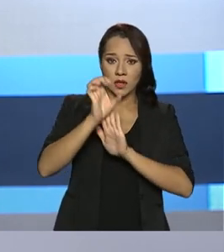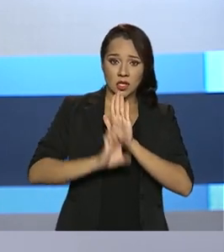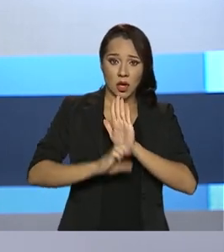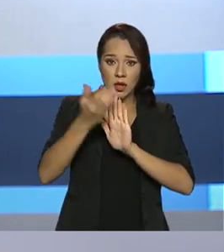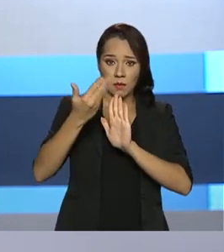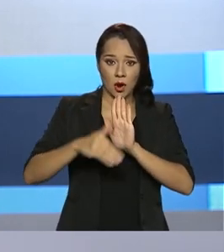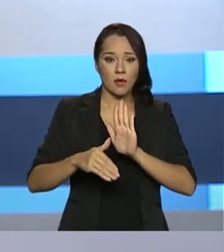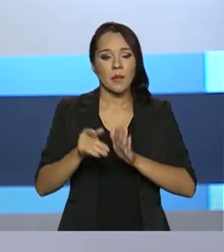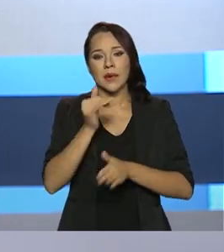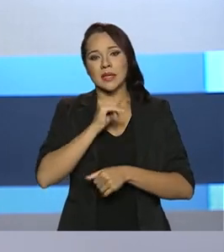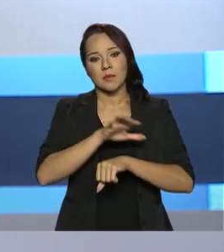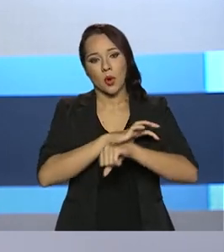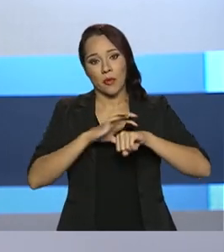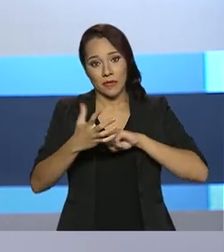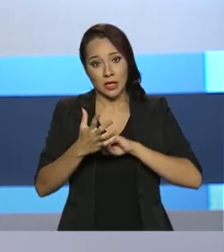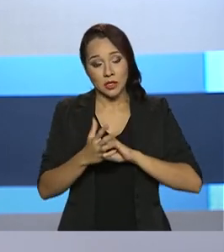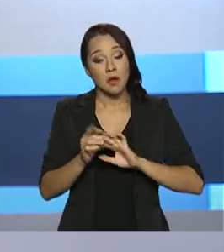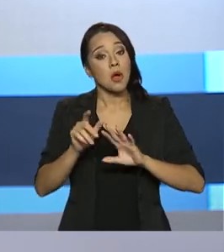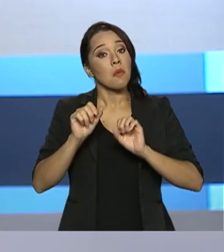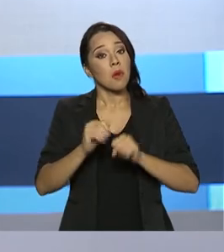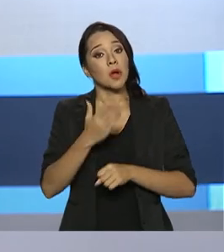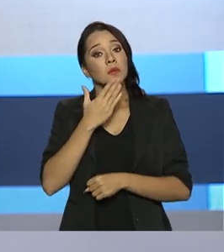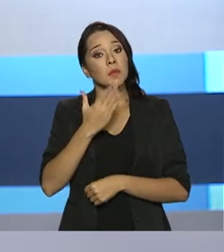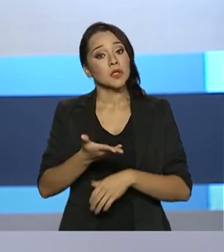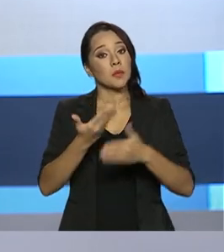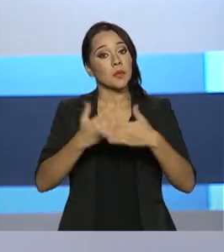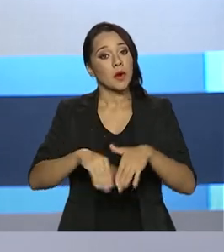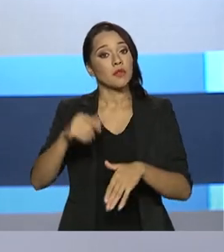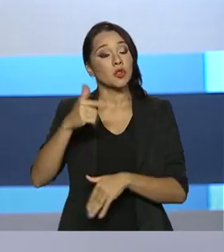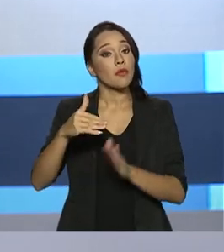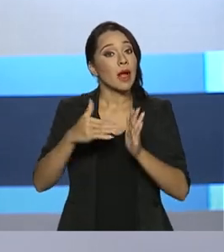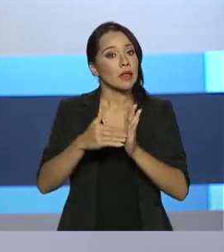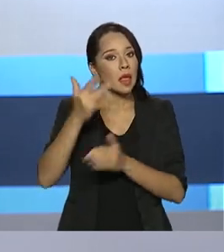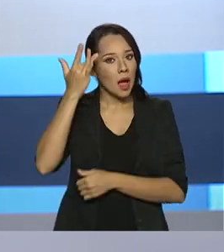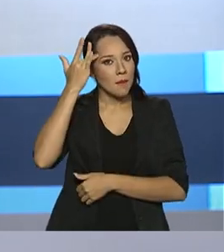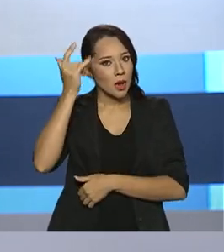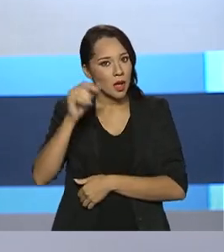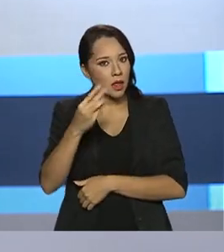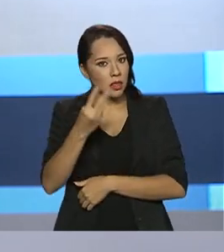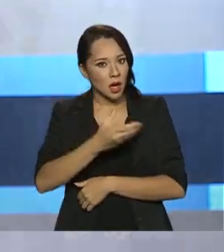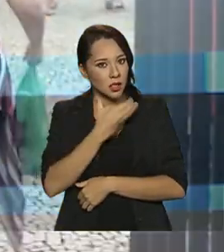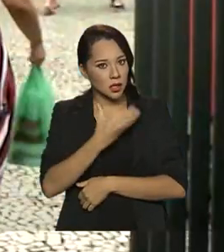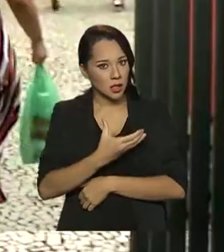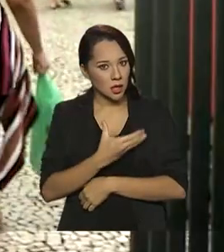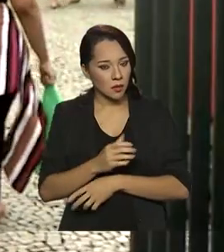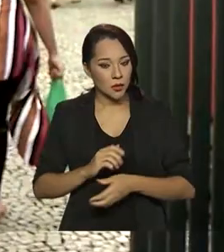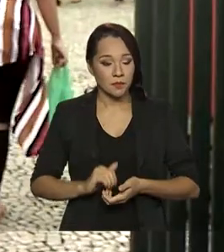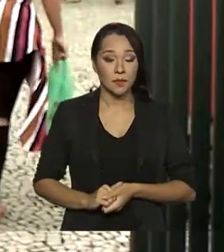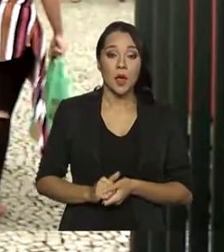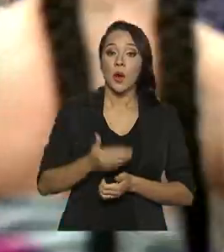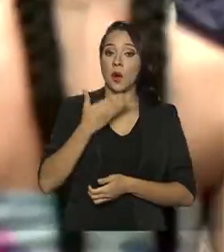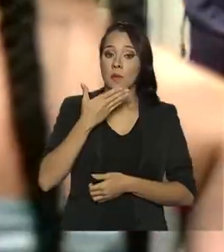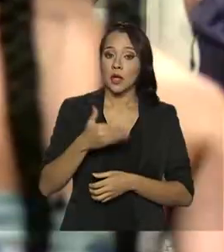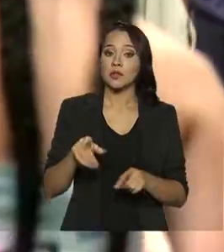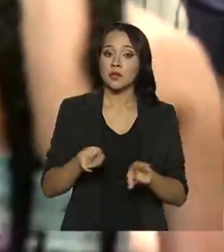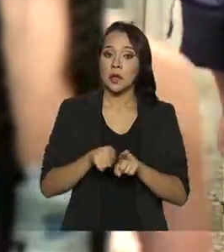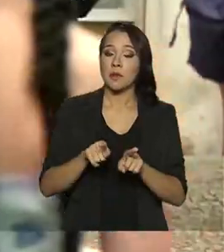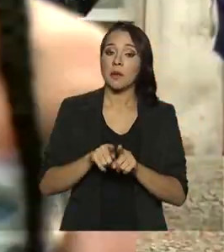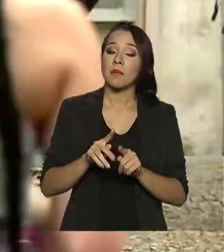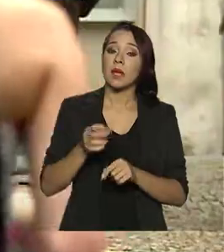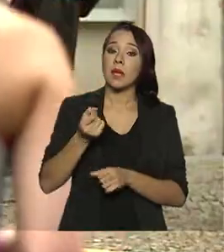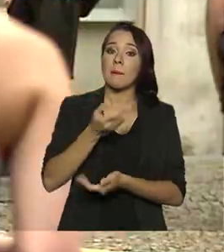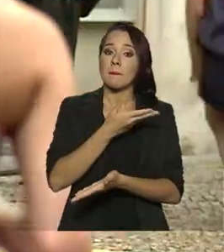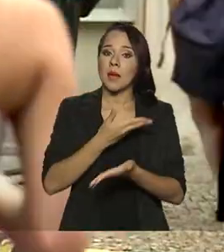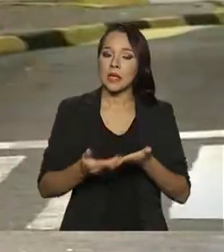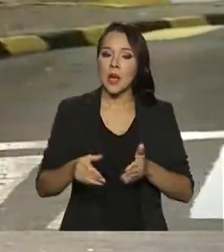do exame com uma cor 2019 podem pedir a reaplicação até amanhã três de dezembro o pedido vale tanto para